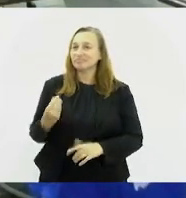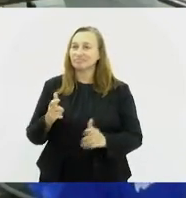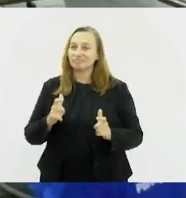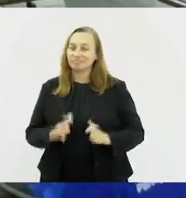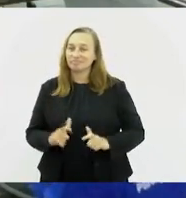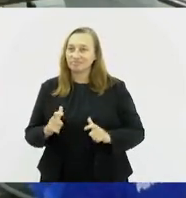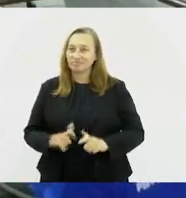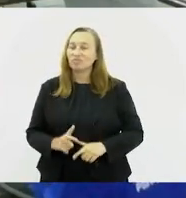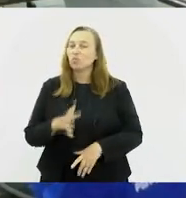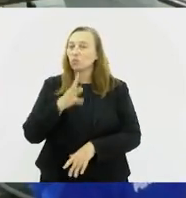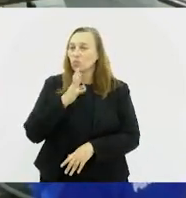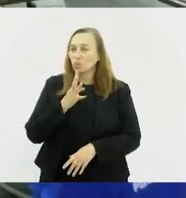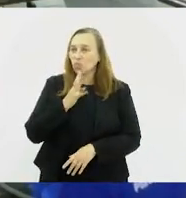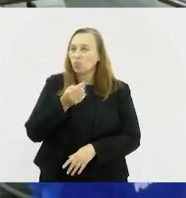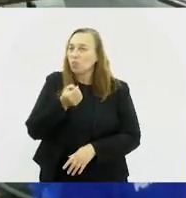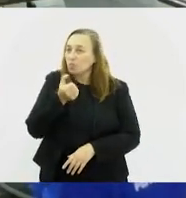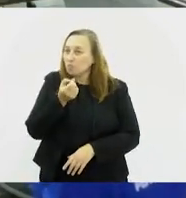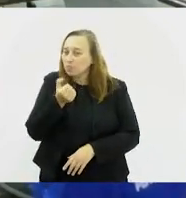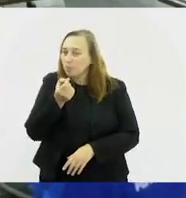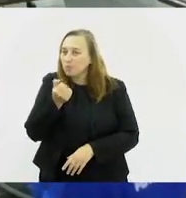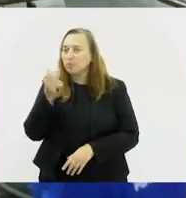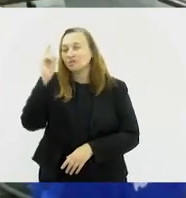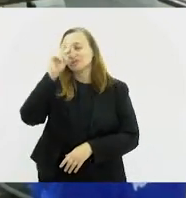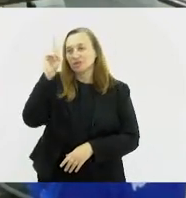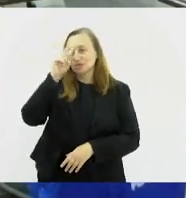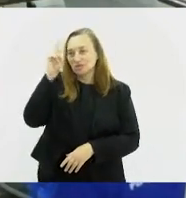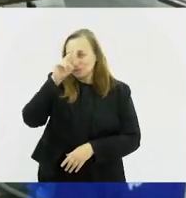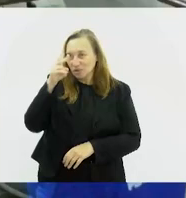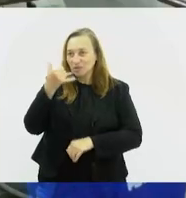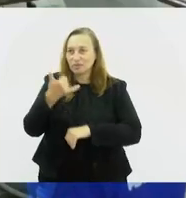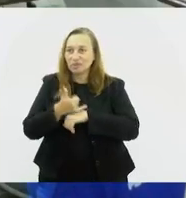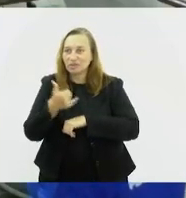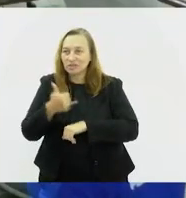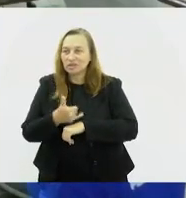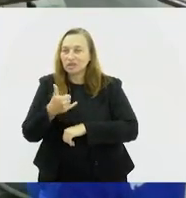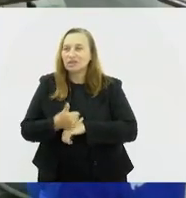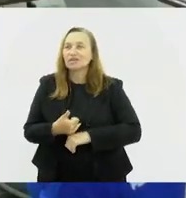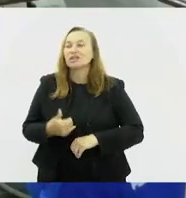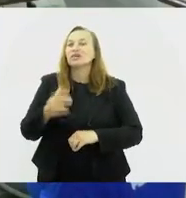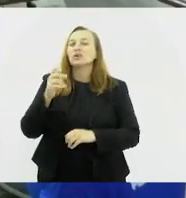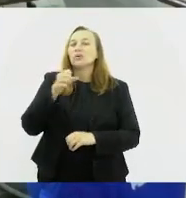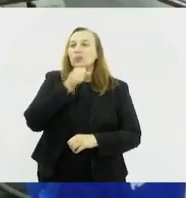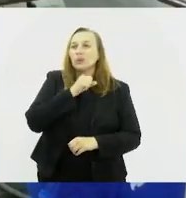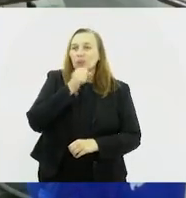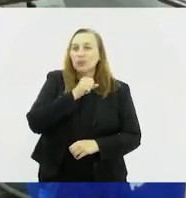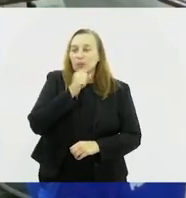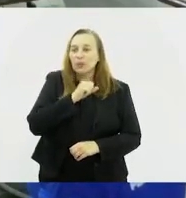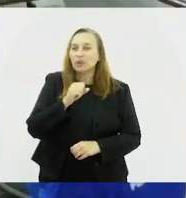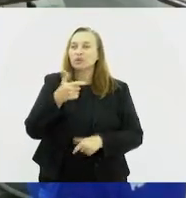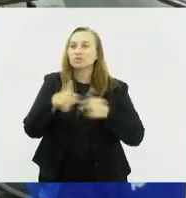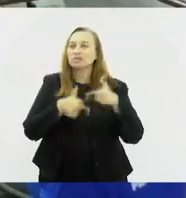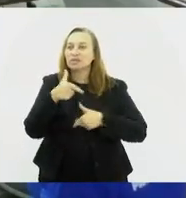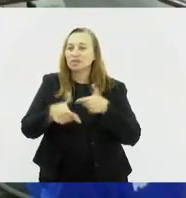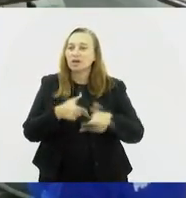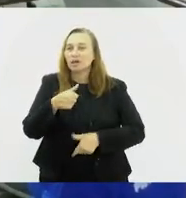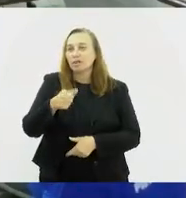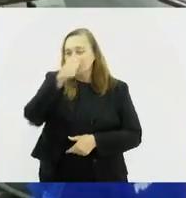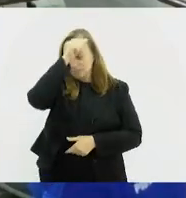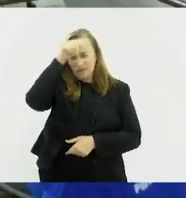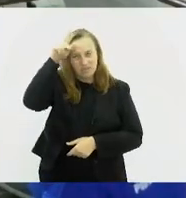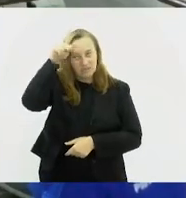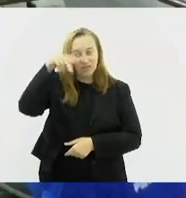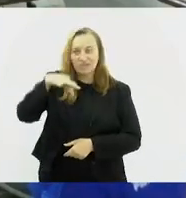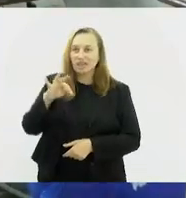Eu já conheço um pouco a história de Volta Redonda em relação aos idosos, o trabalho que o prefeito Neto e o deputado